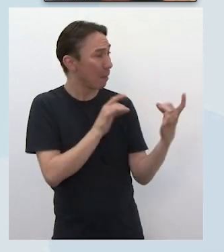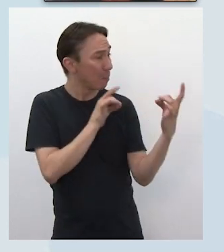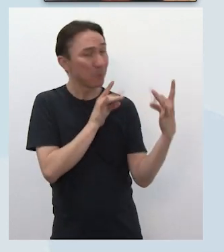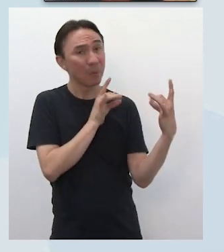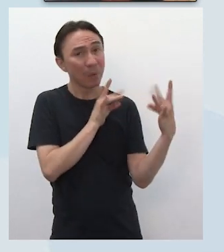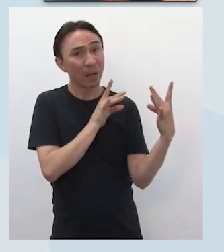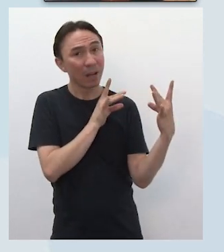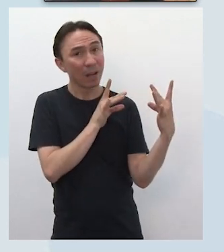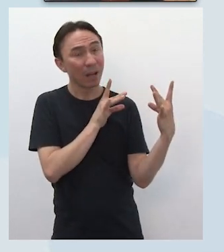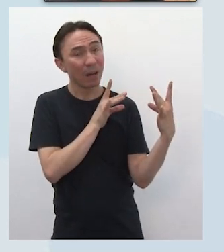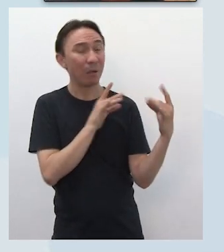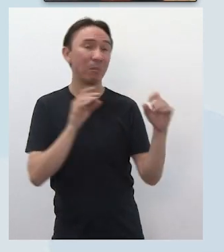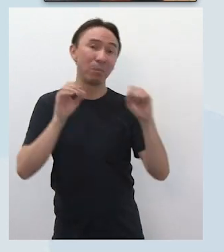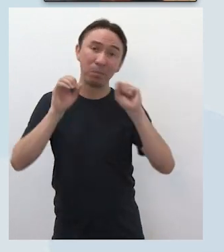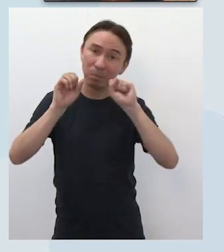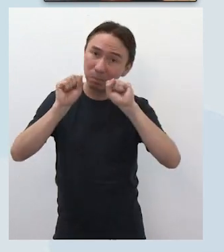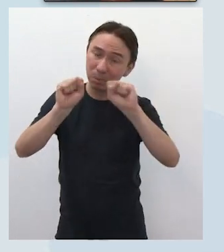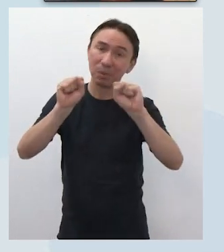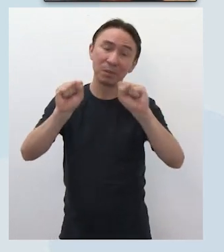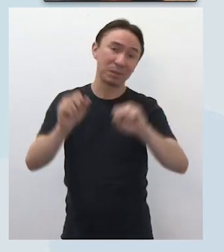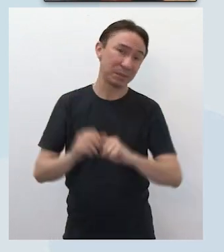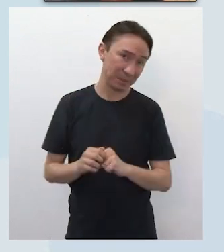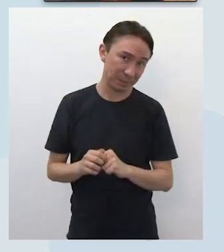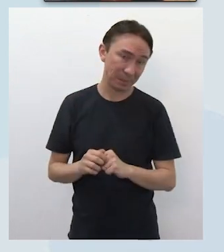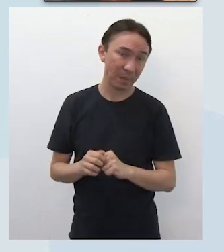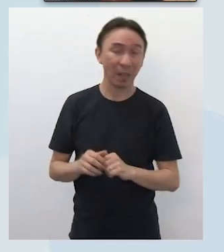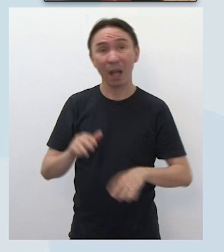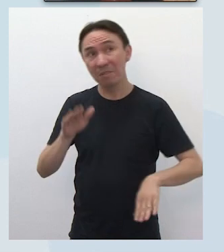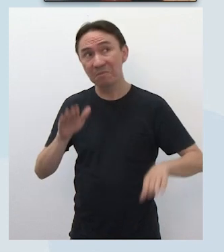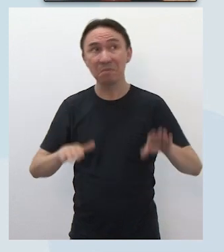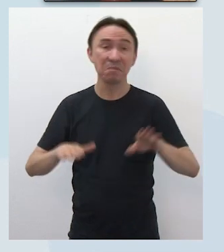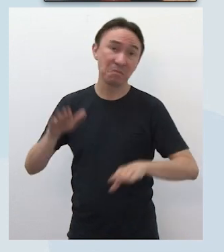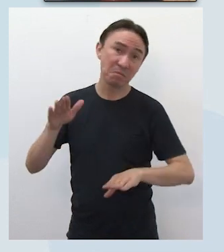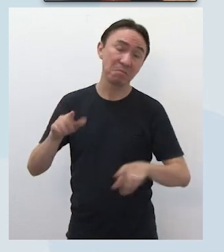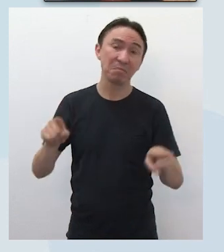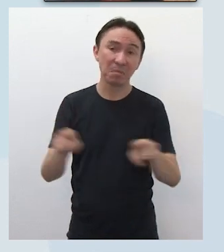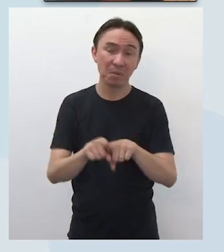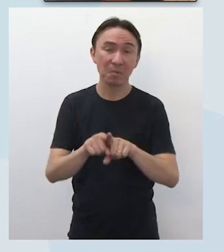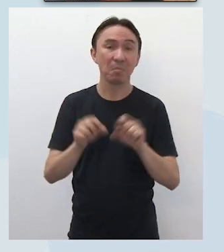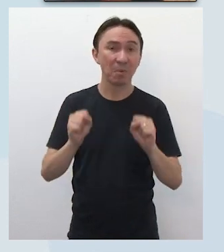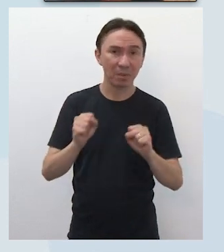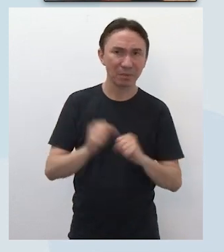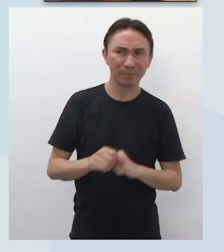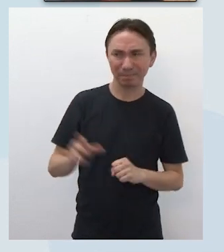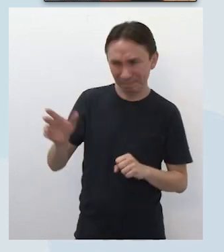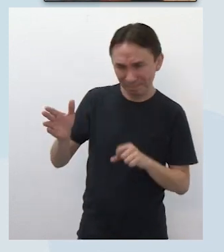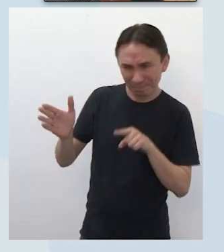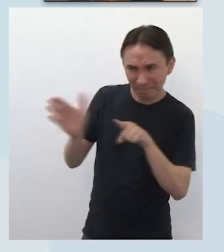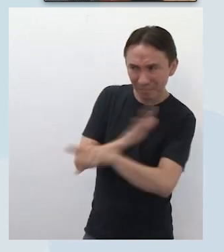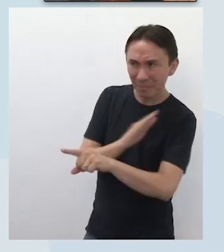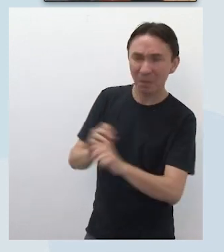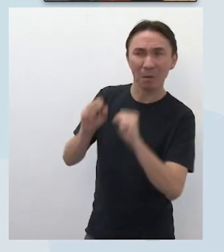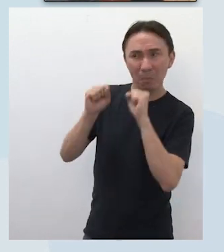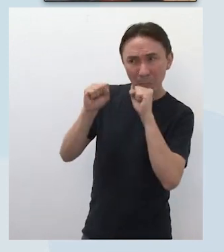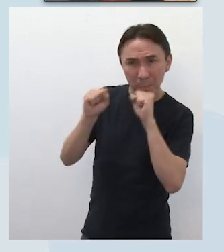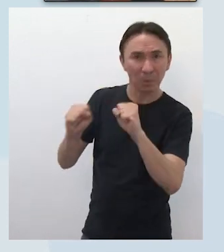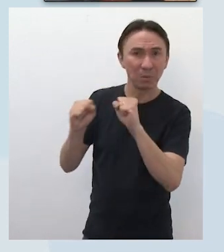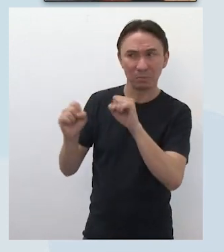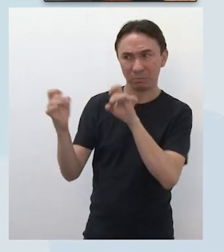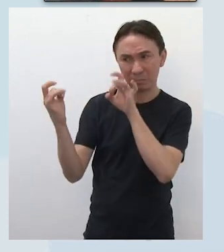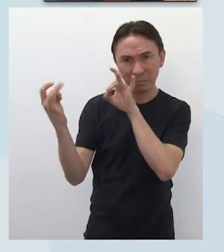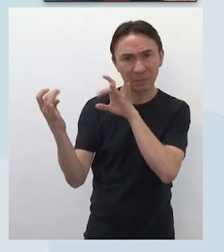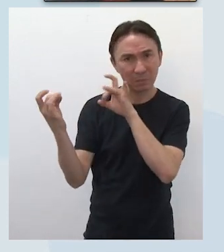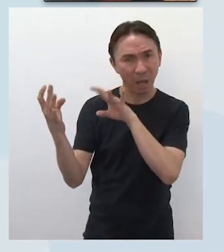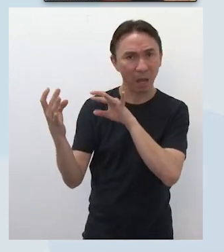assim, olha, eu posso te dar uma devolutiva sobre isso que você está me apresentando? Posso fazer um comentário, né?